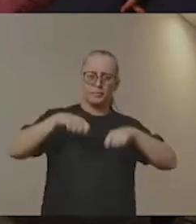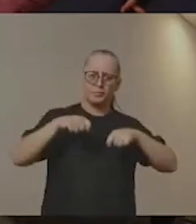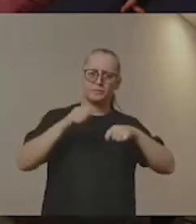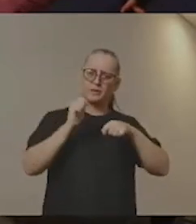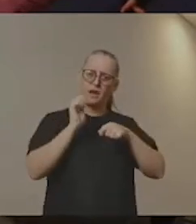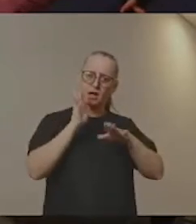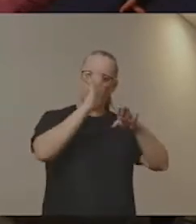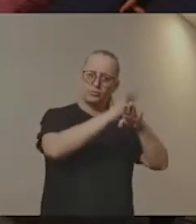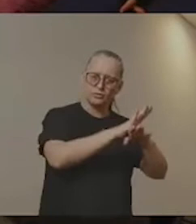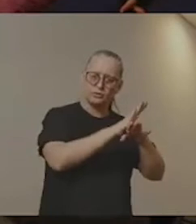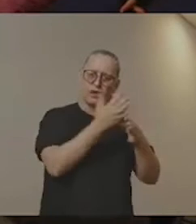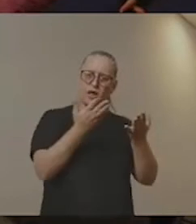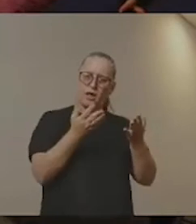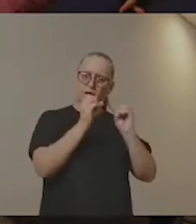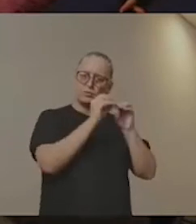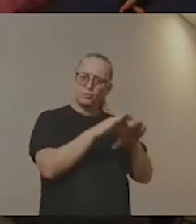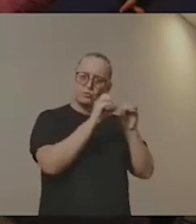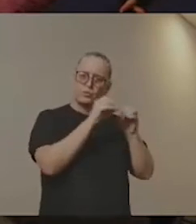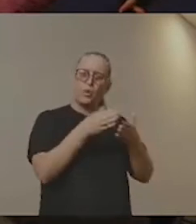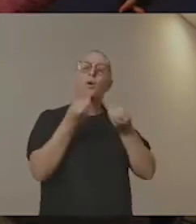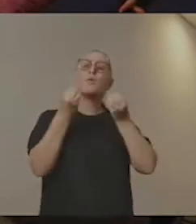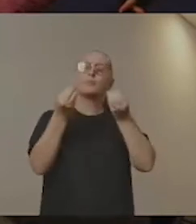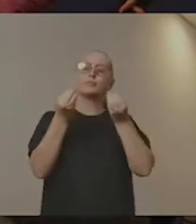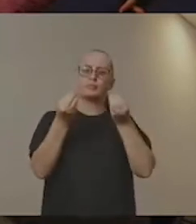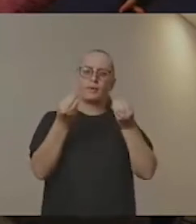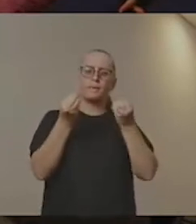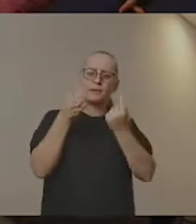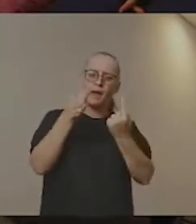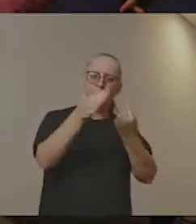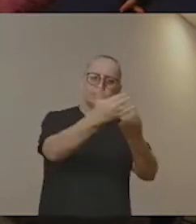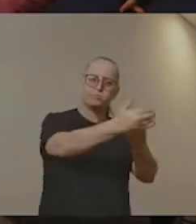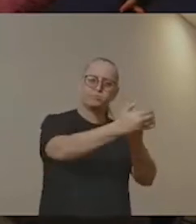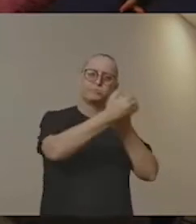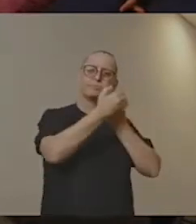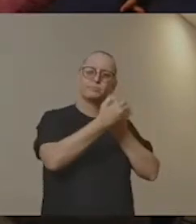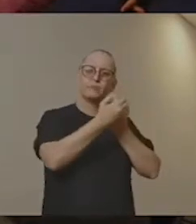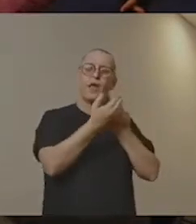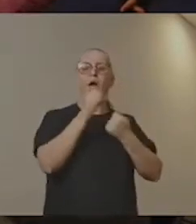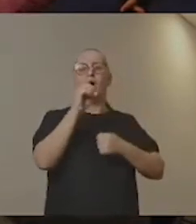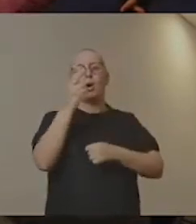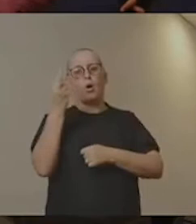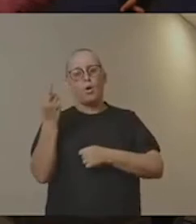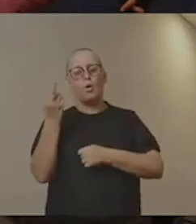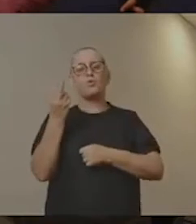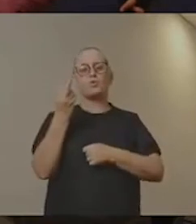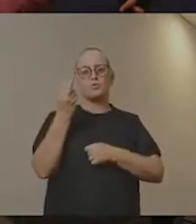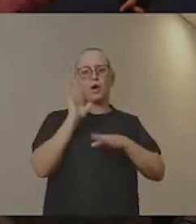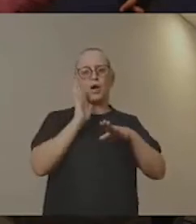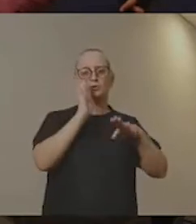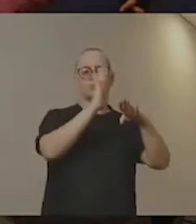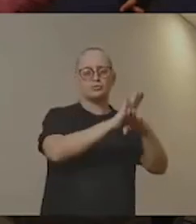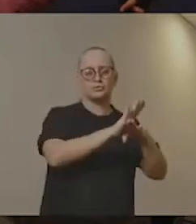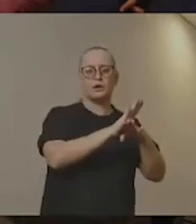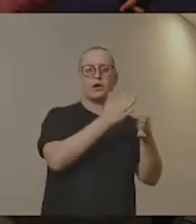acolher ou para considerar essa outra dimensão que não seja só a racional? A gente começa do Miguel e